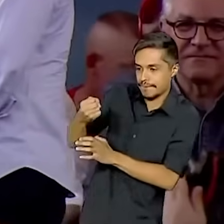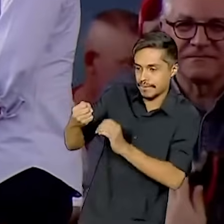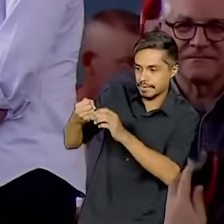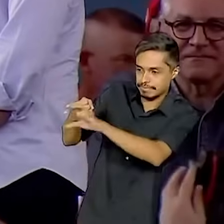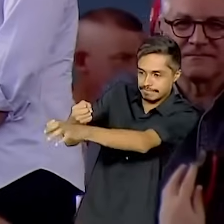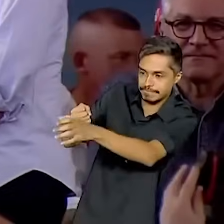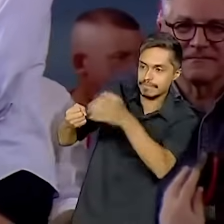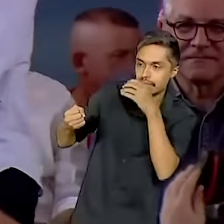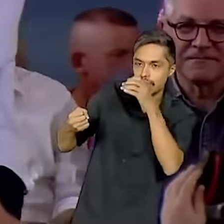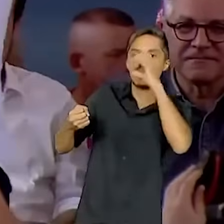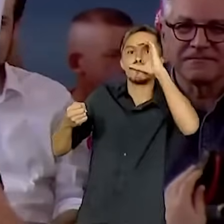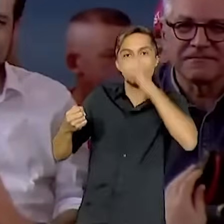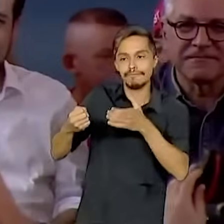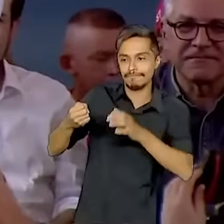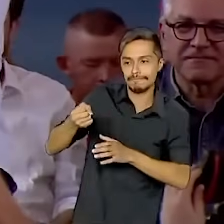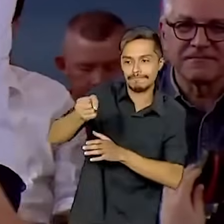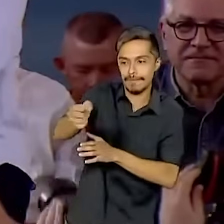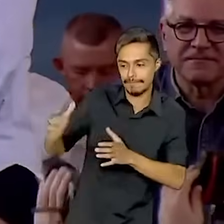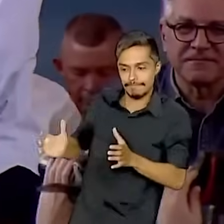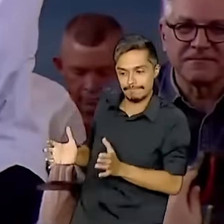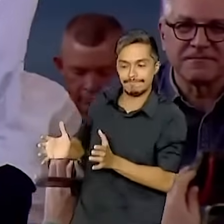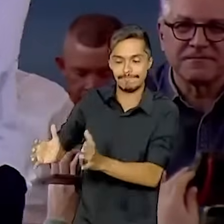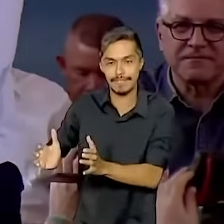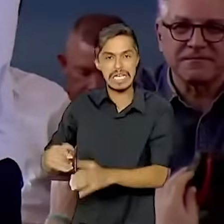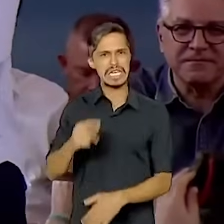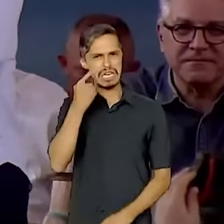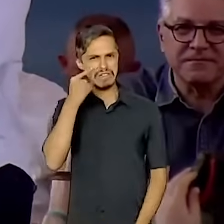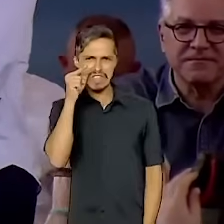68 metros quadrados,